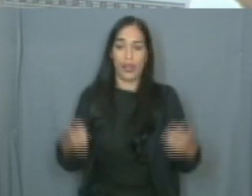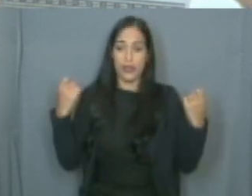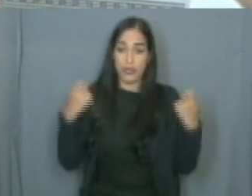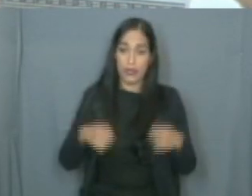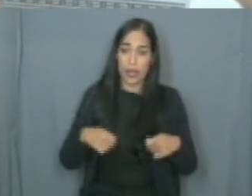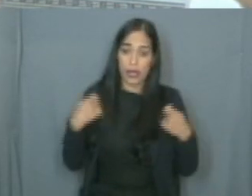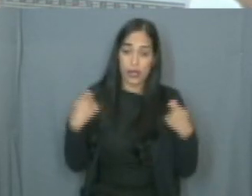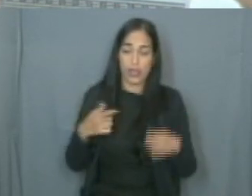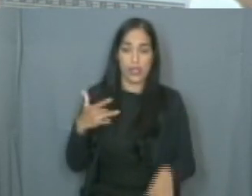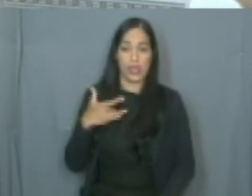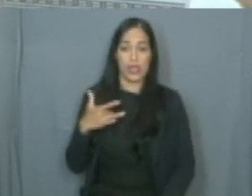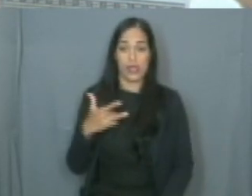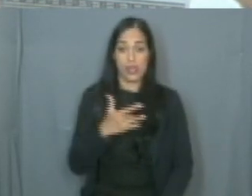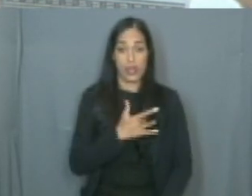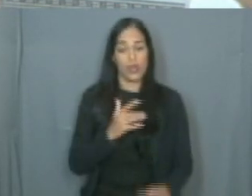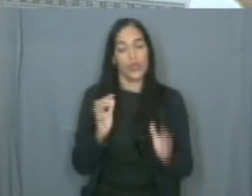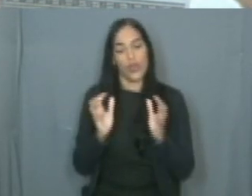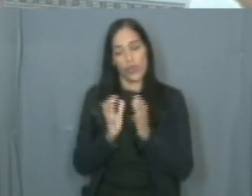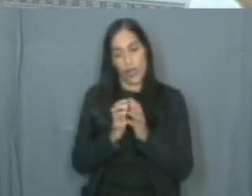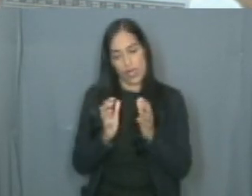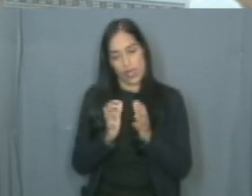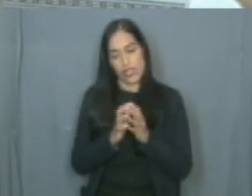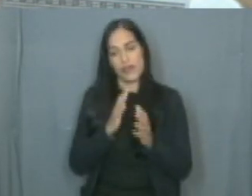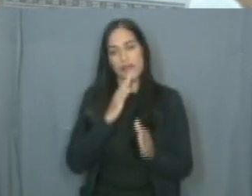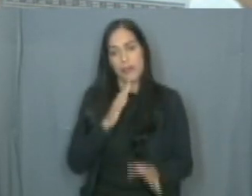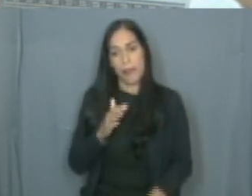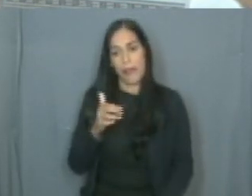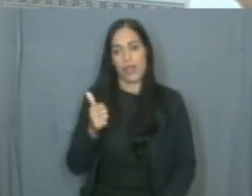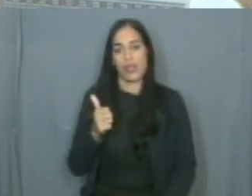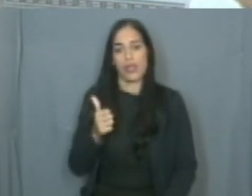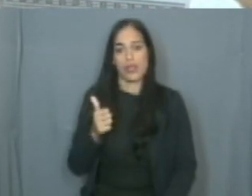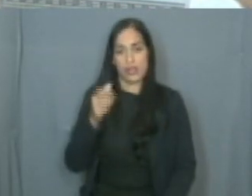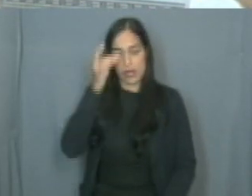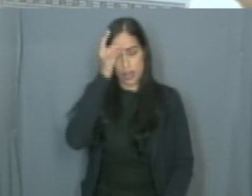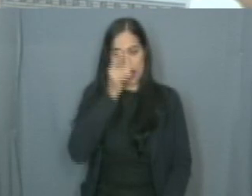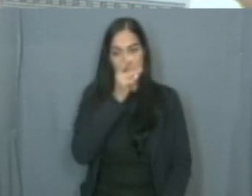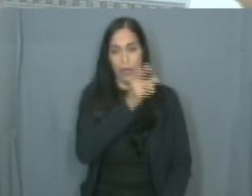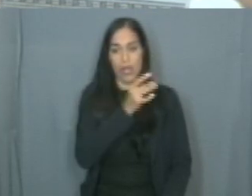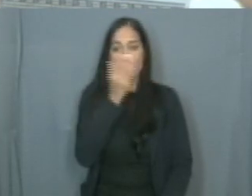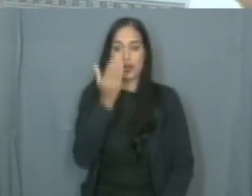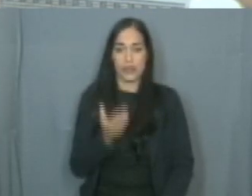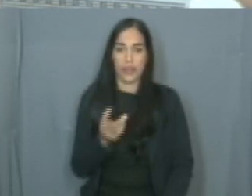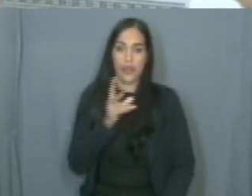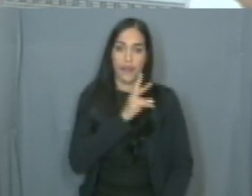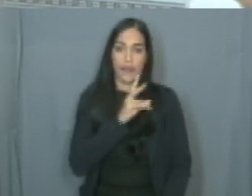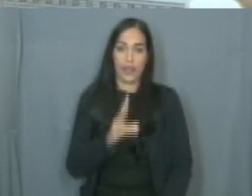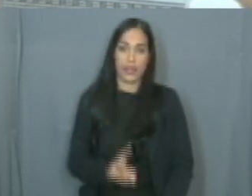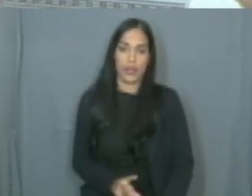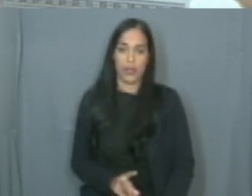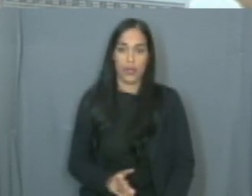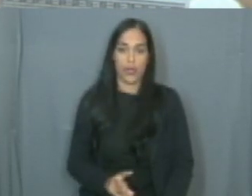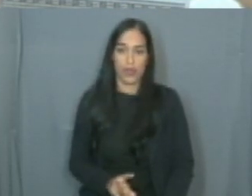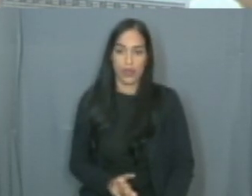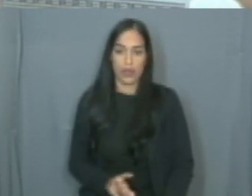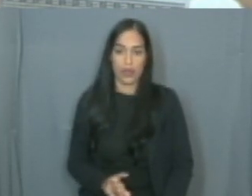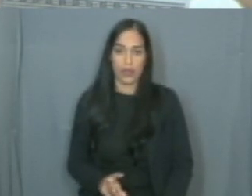necessária que a saúde do Recife merece. Mas eu escuto o vereador